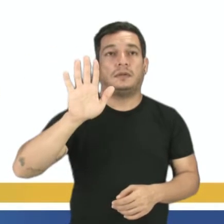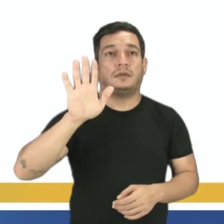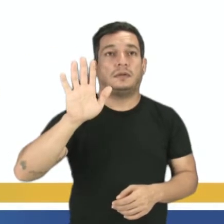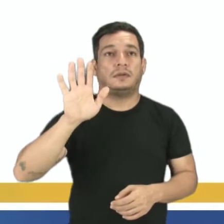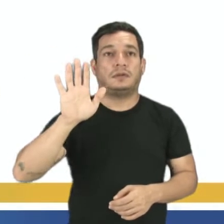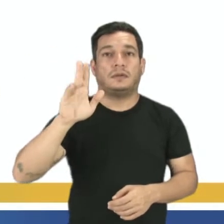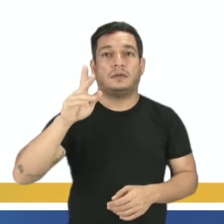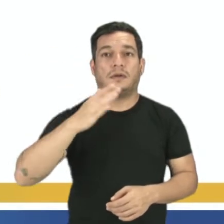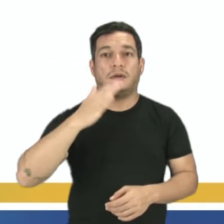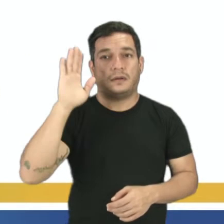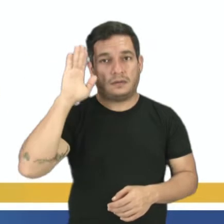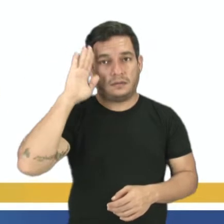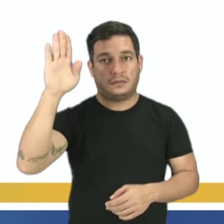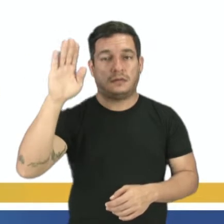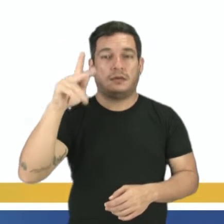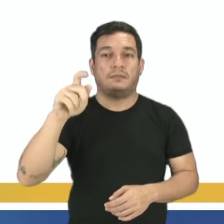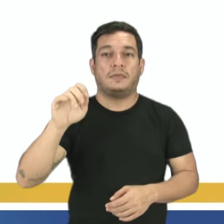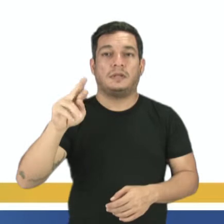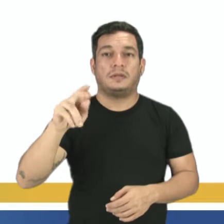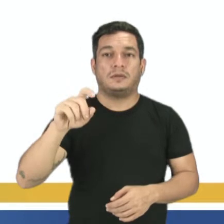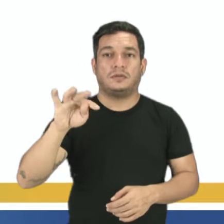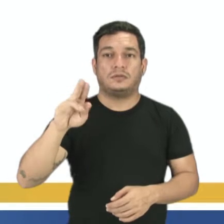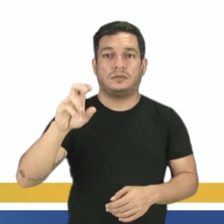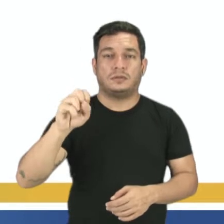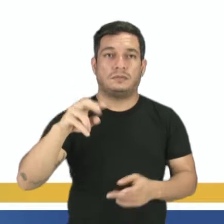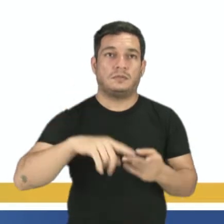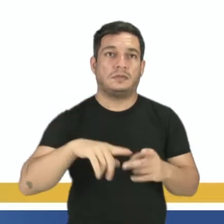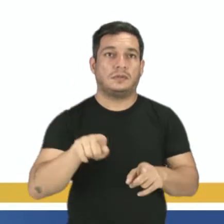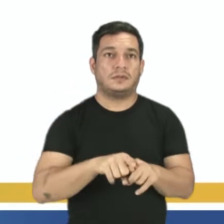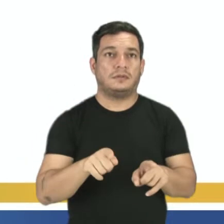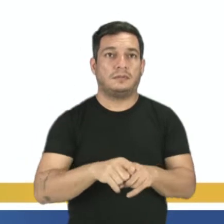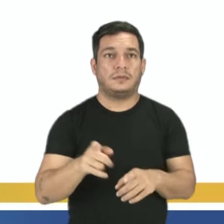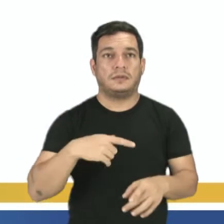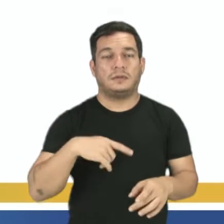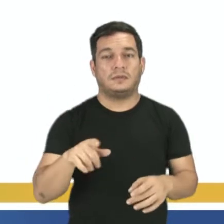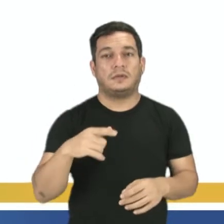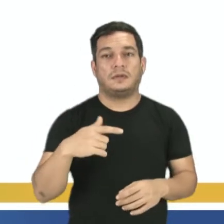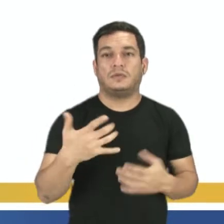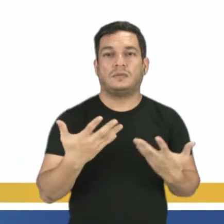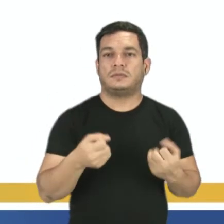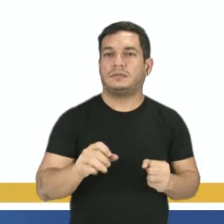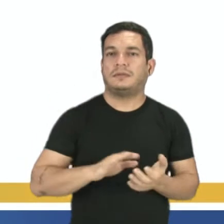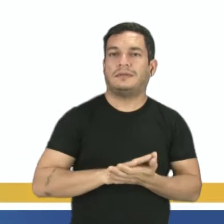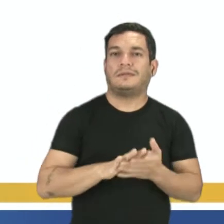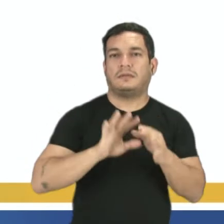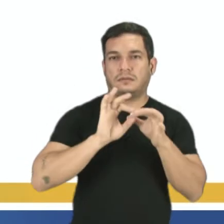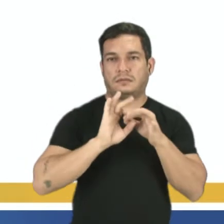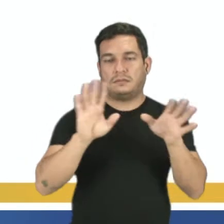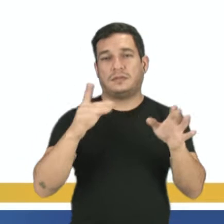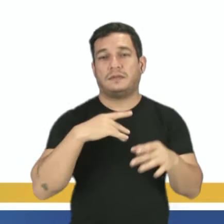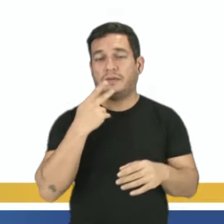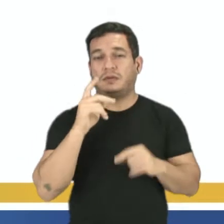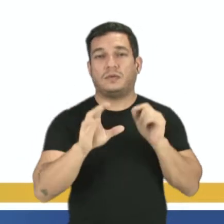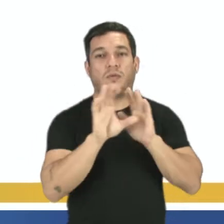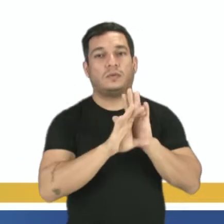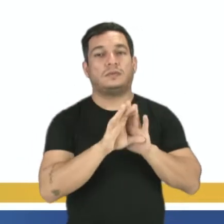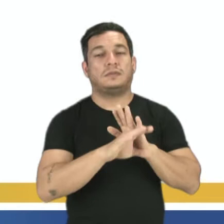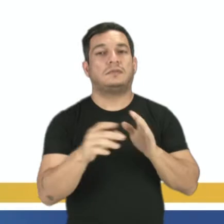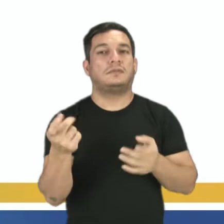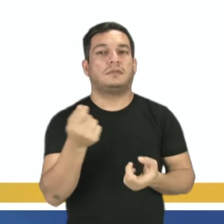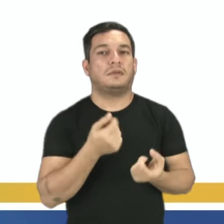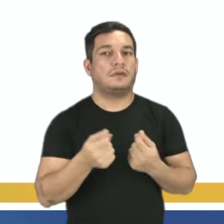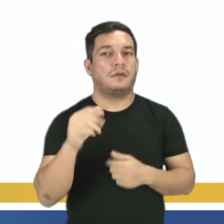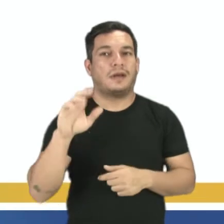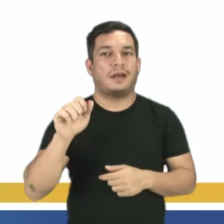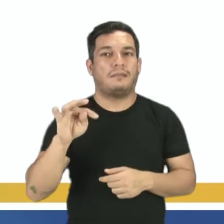O patriotismo, né? Antiliberalismo, que é um conceito de dizer que o capitalismo não funcionou, que levou a